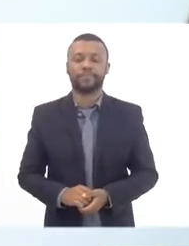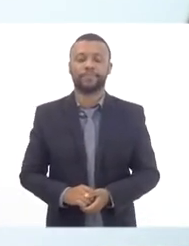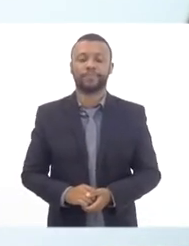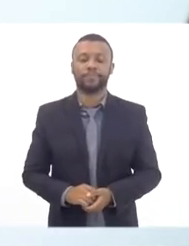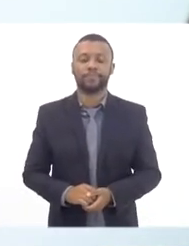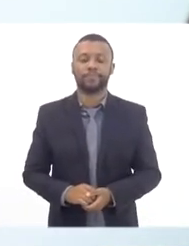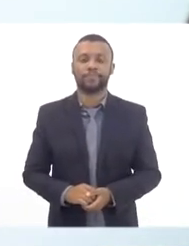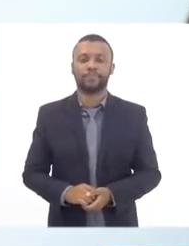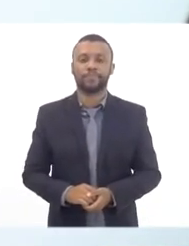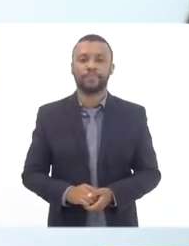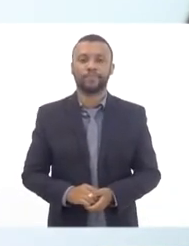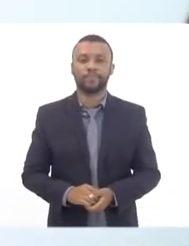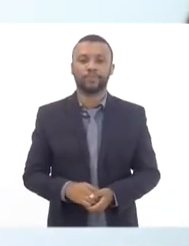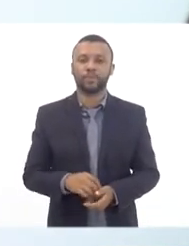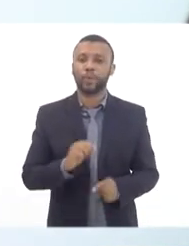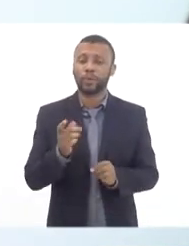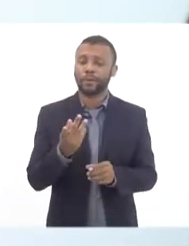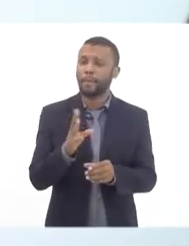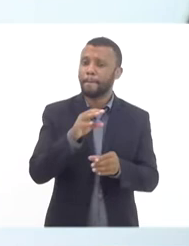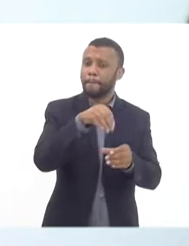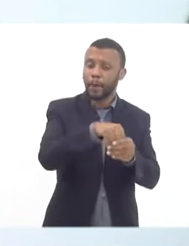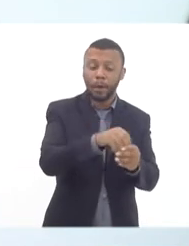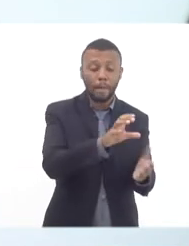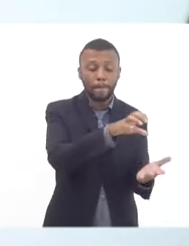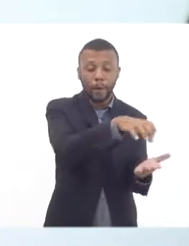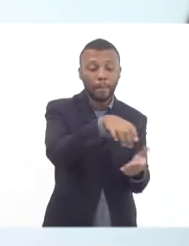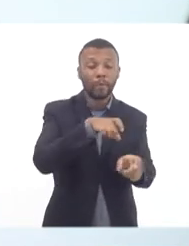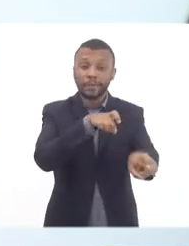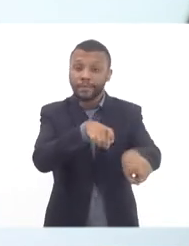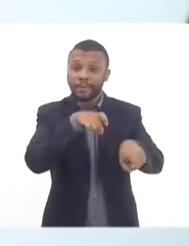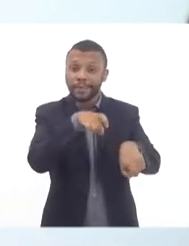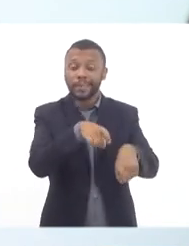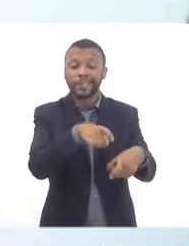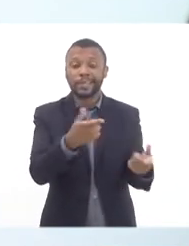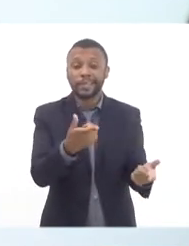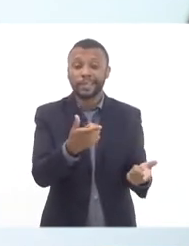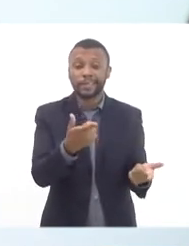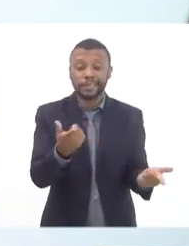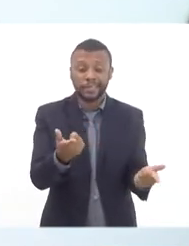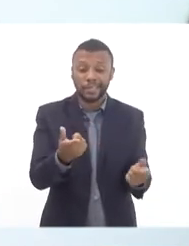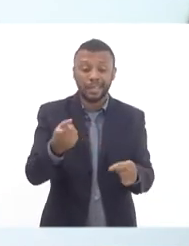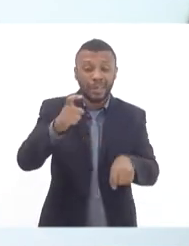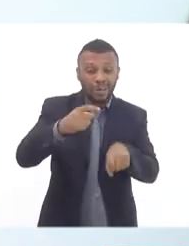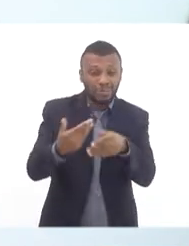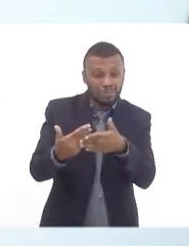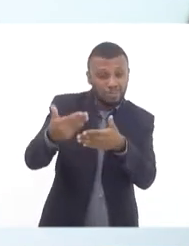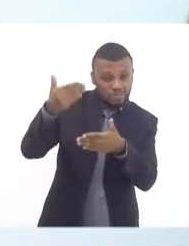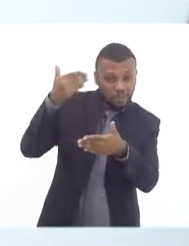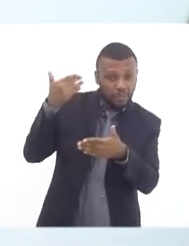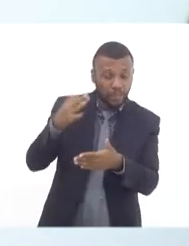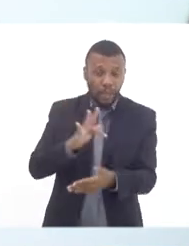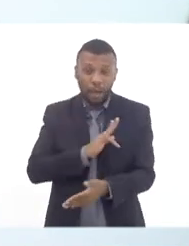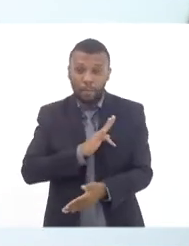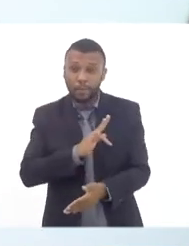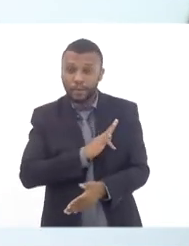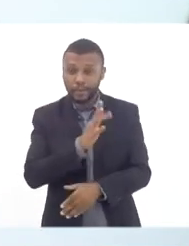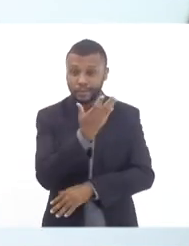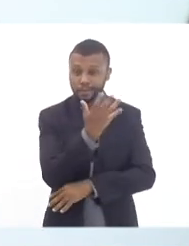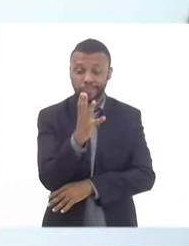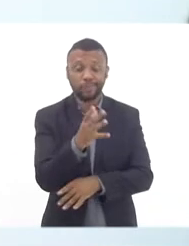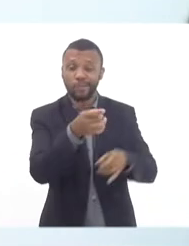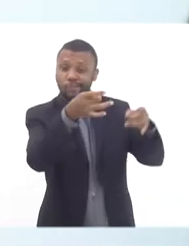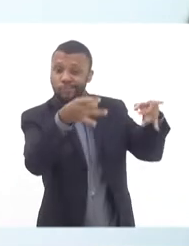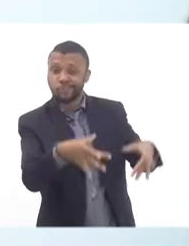As instalações da fazenda ficaram sem uso e abandonadas desde a saída do Batalhão da Polícia Florestal e de Meio Ambiente, em julho